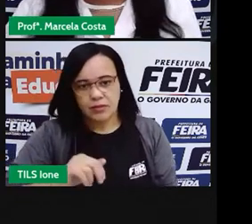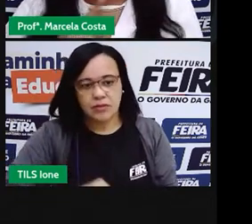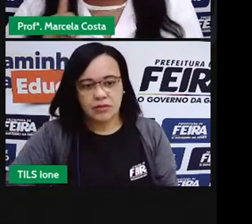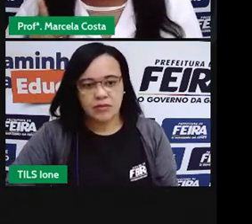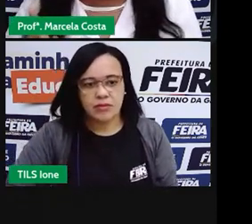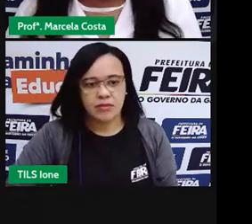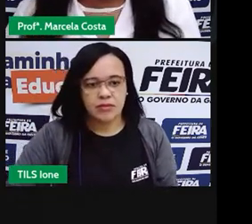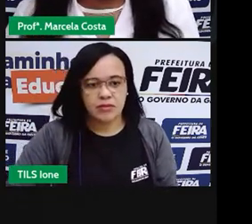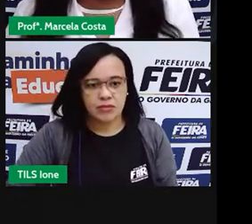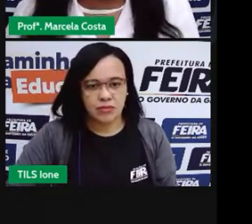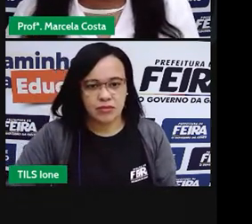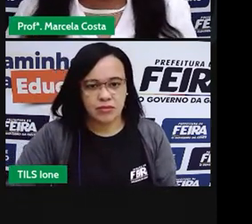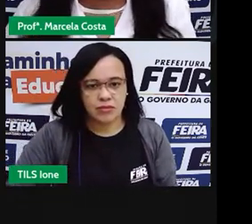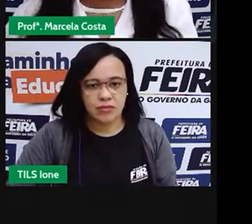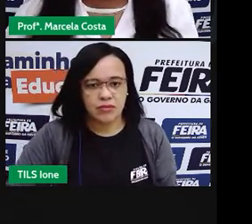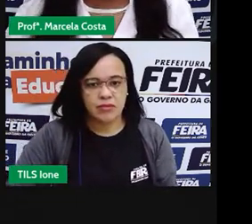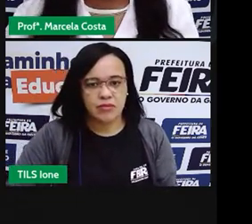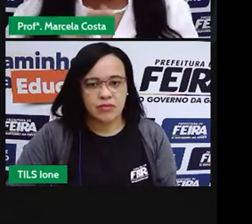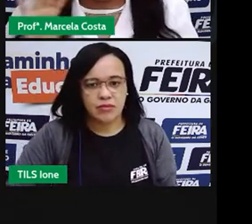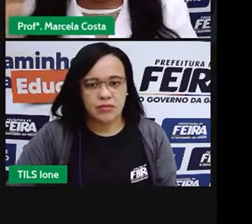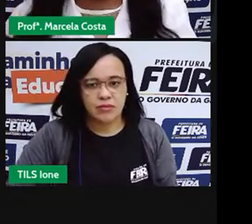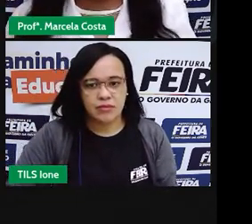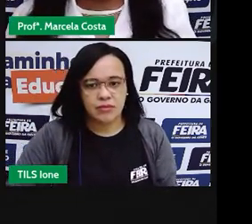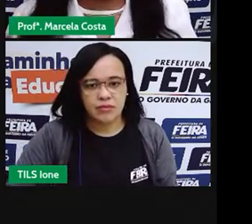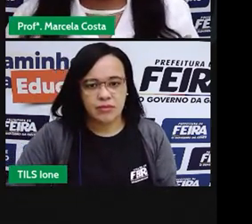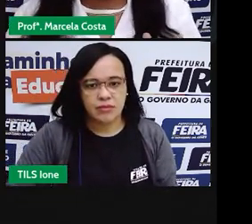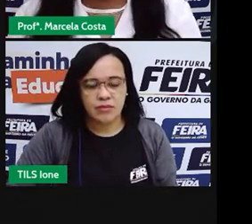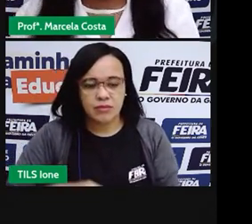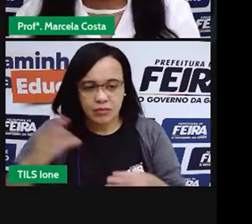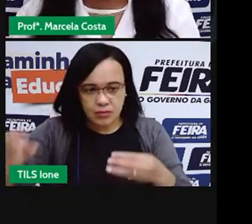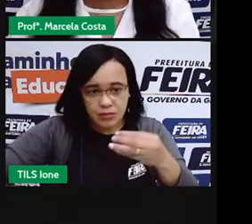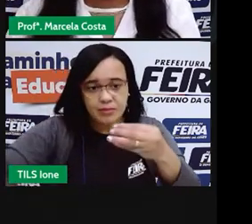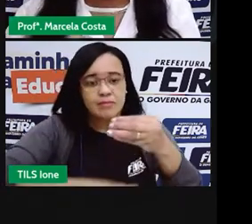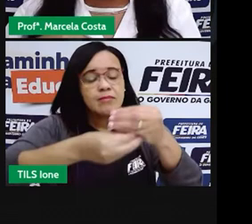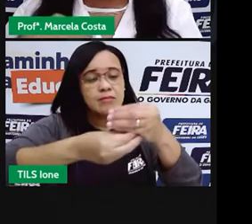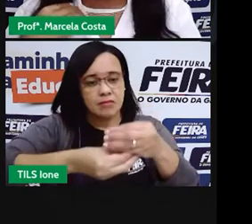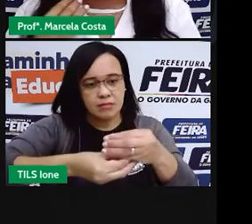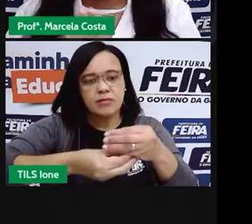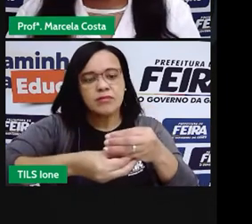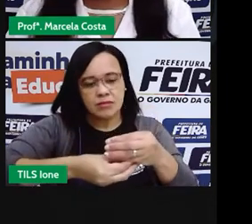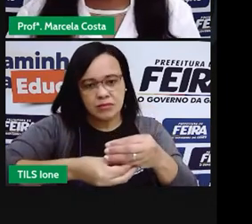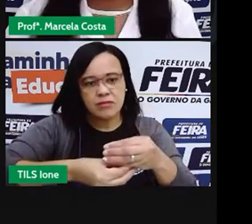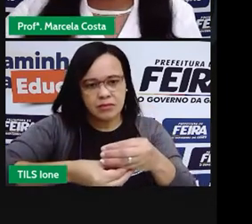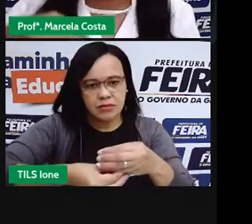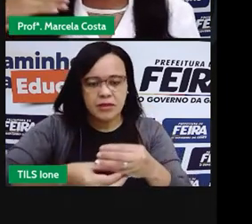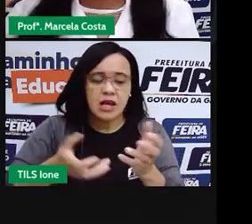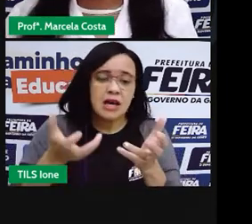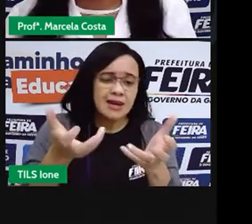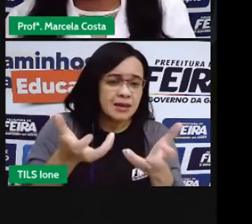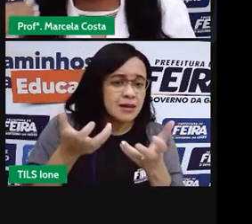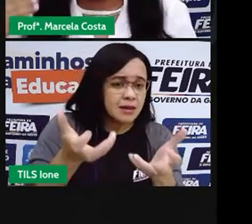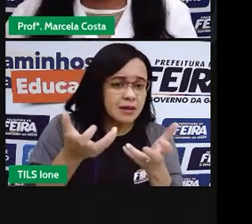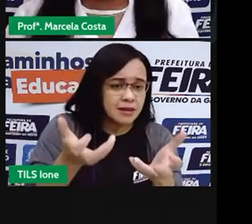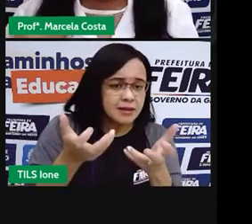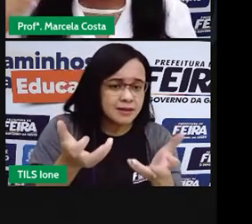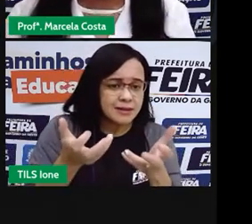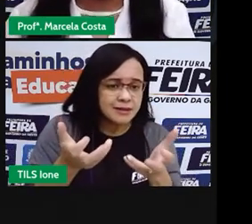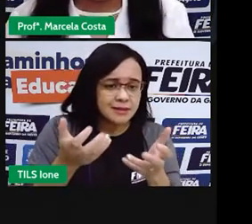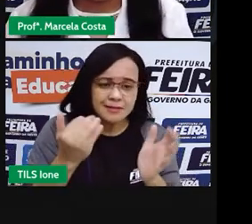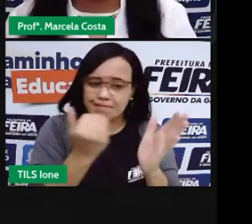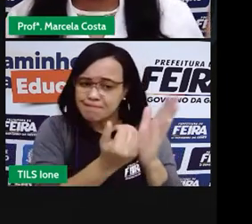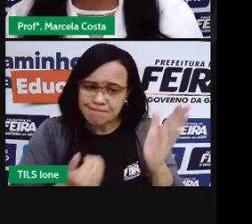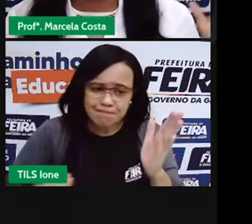ele quer mais outra coisa. Então, ó, acrescentou. Ele quer uma coisa, mas quer